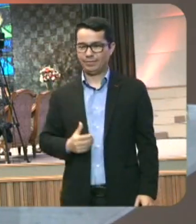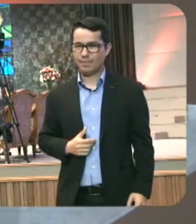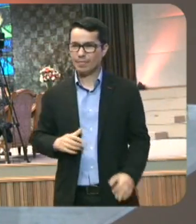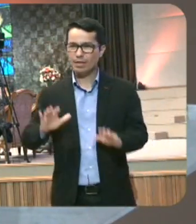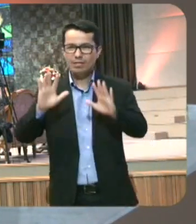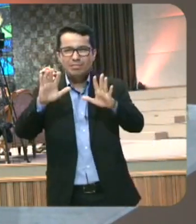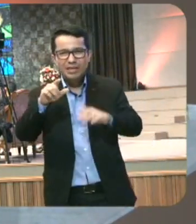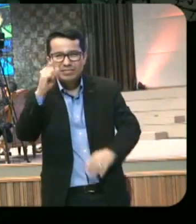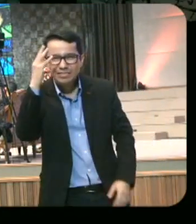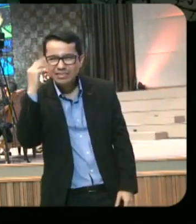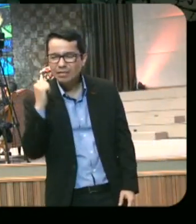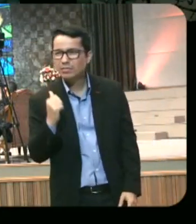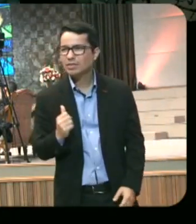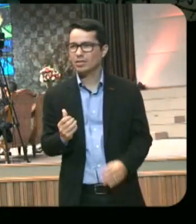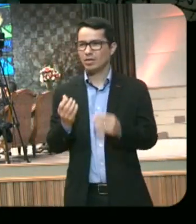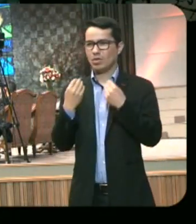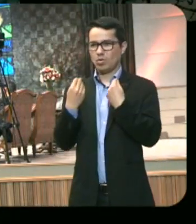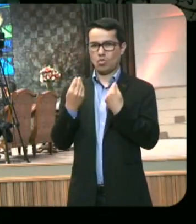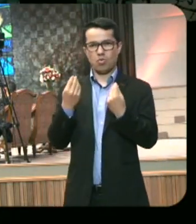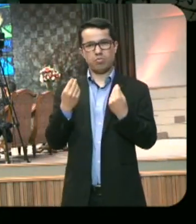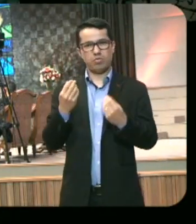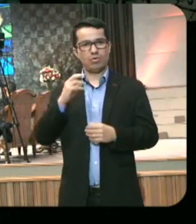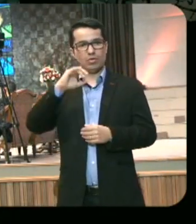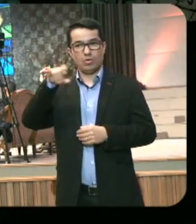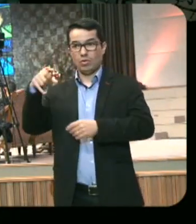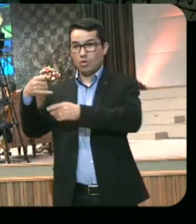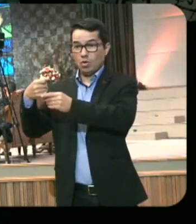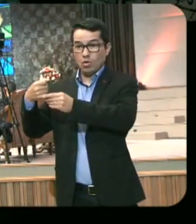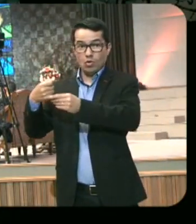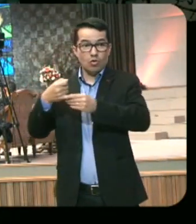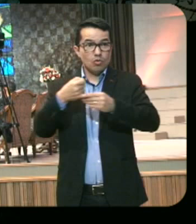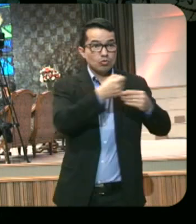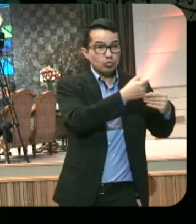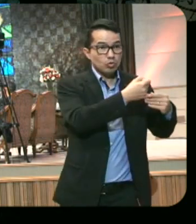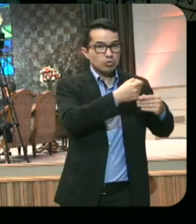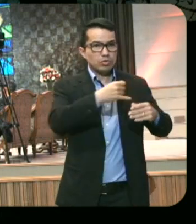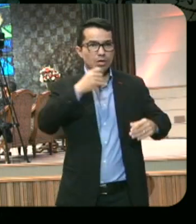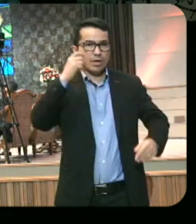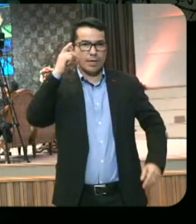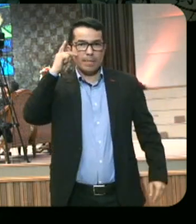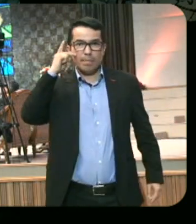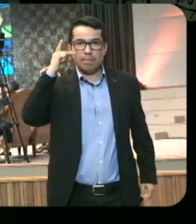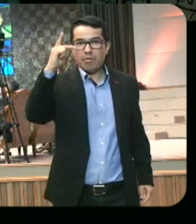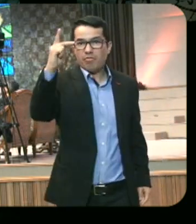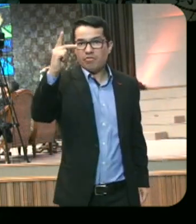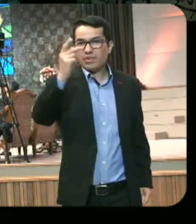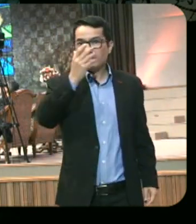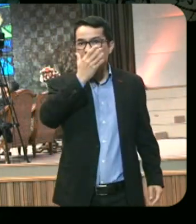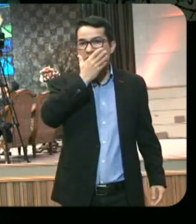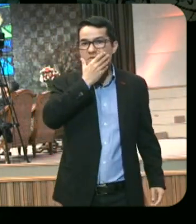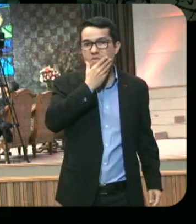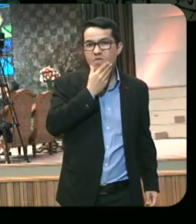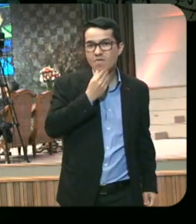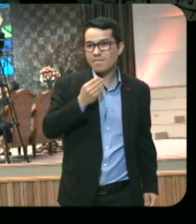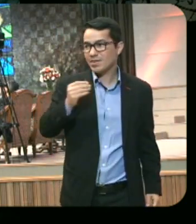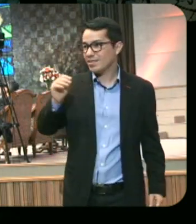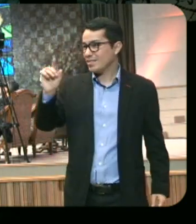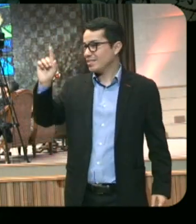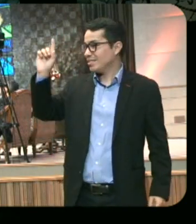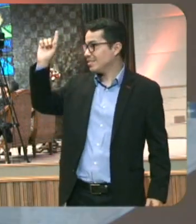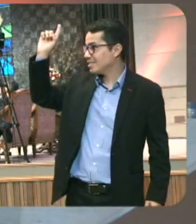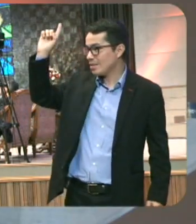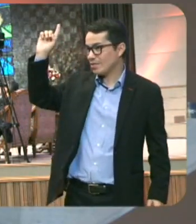como um homem como Josué, um profeta, homem de Deus, pôde